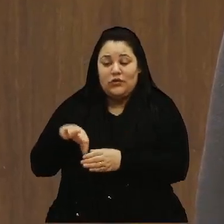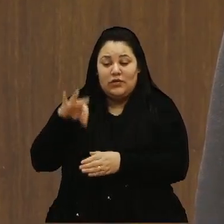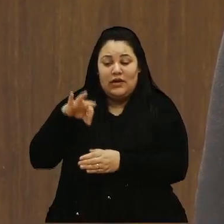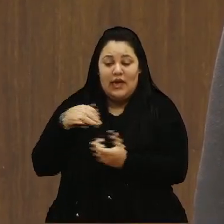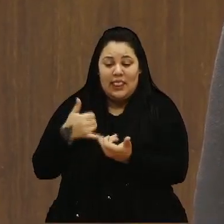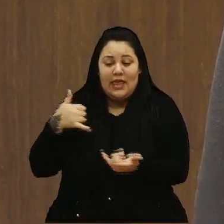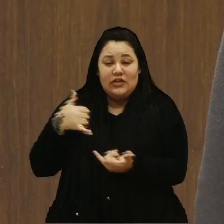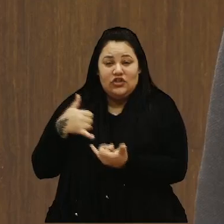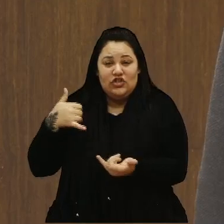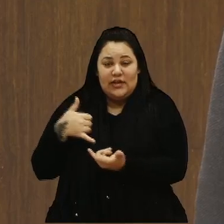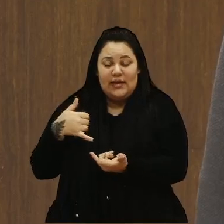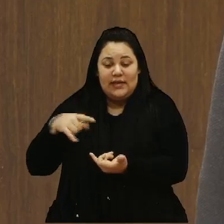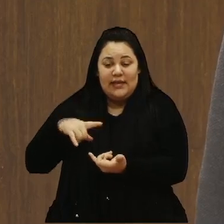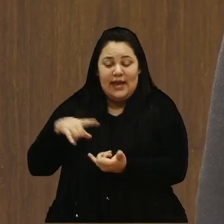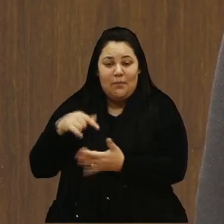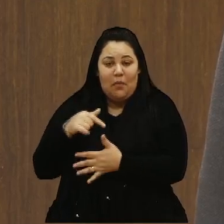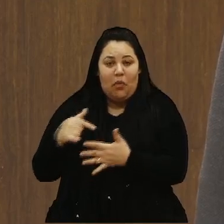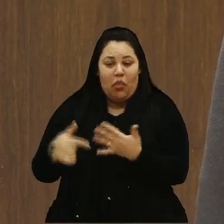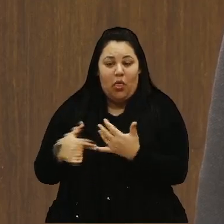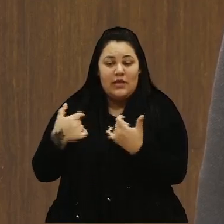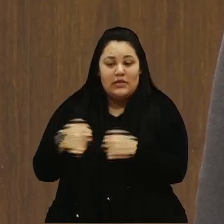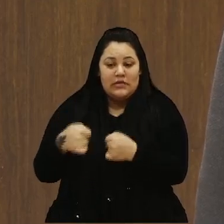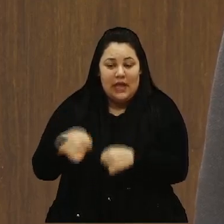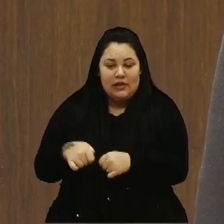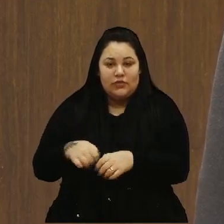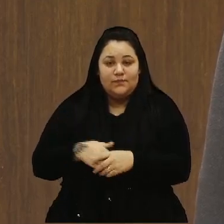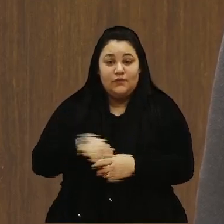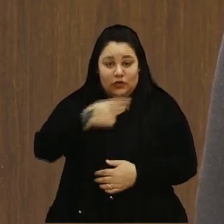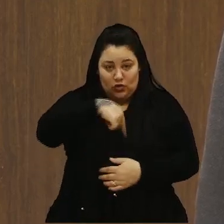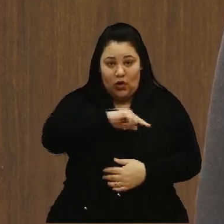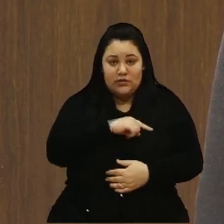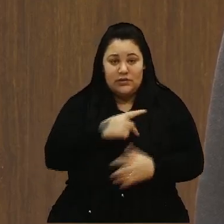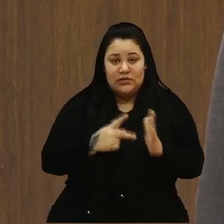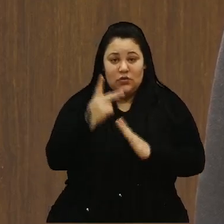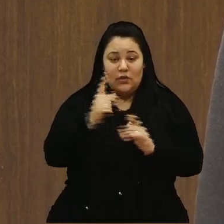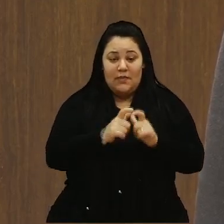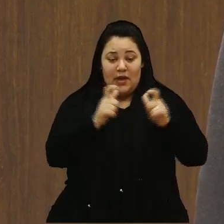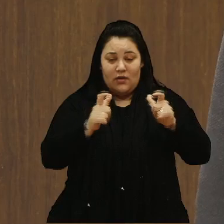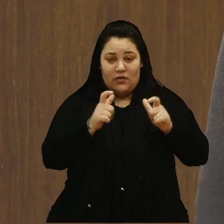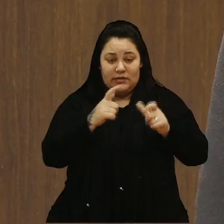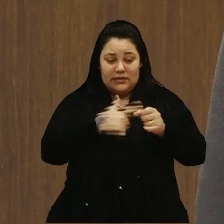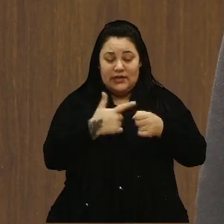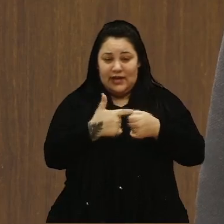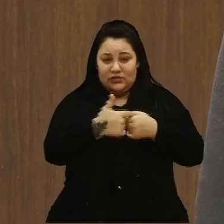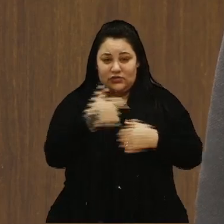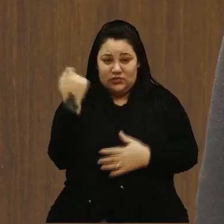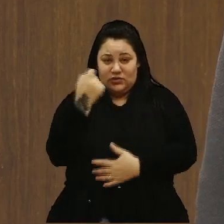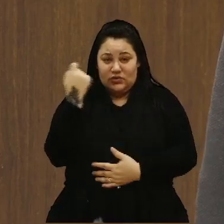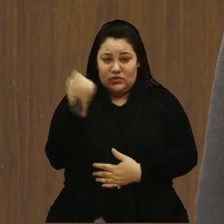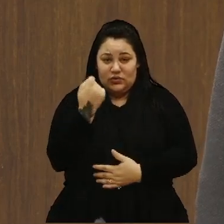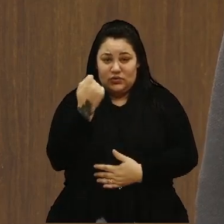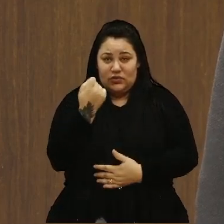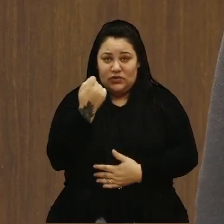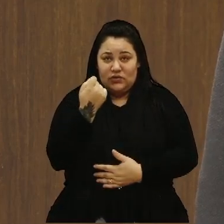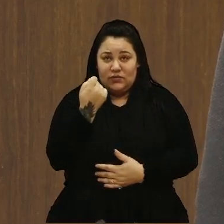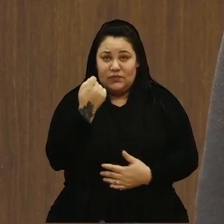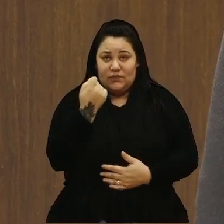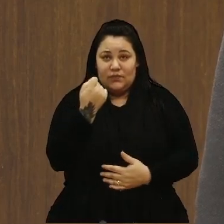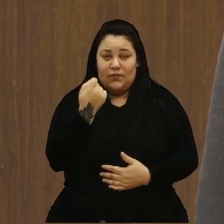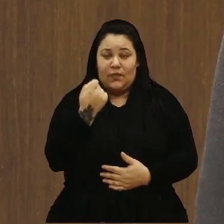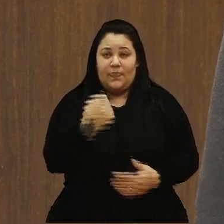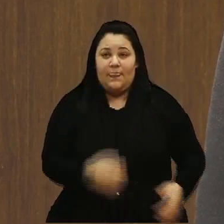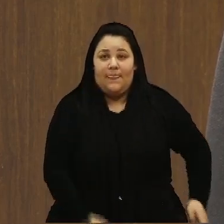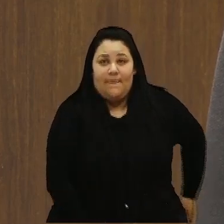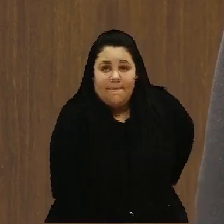uma sede na cidade. Nós somos a segunda maior cidade do Rio Grande do Sul e o senhor se desloca à RGE,